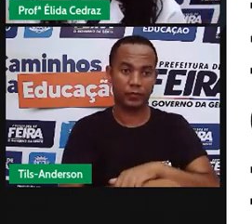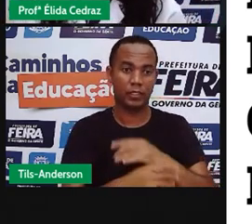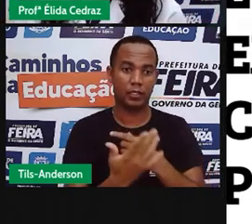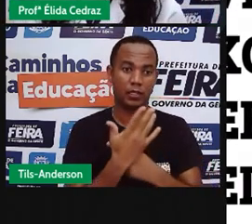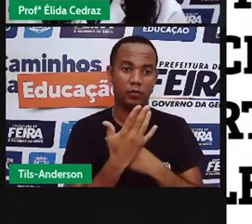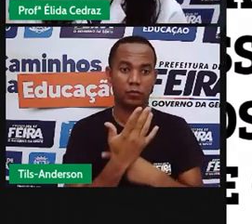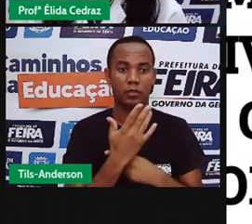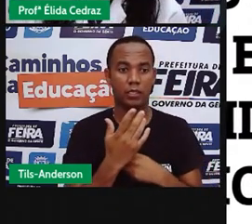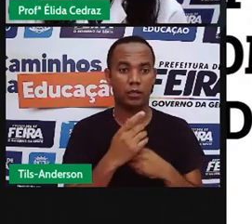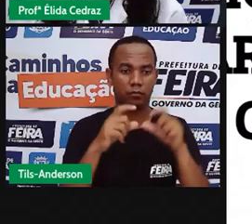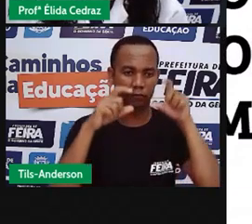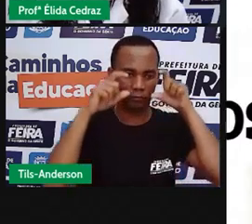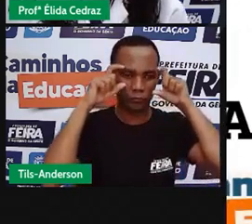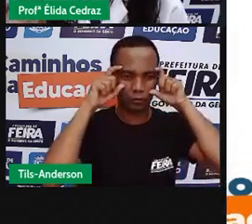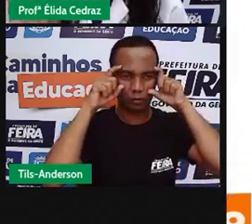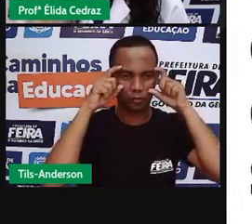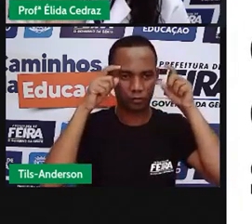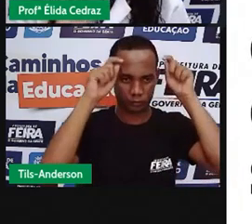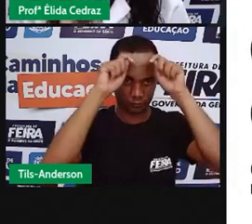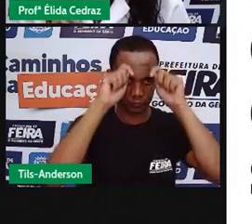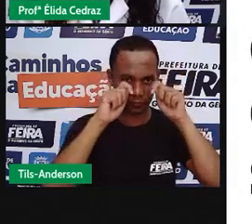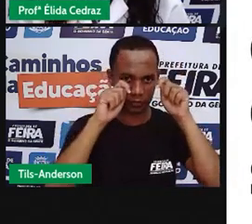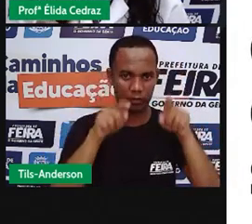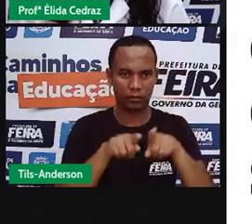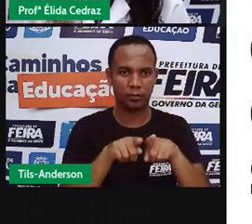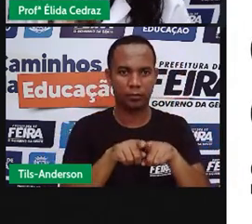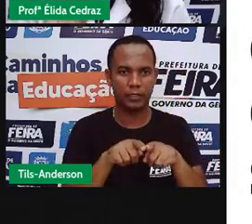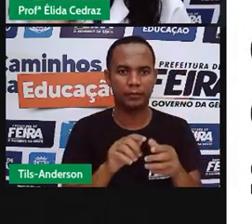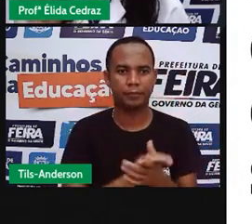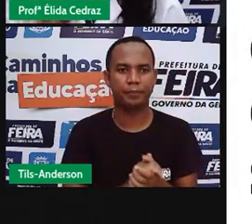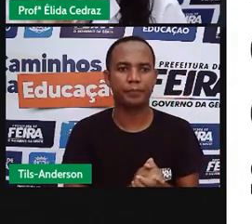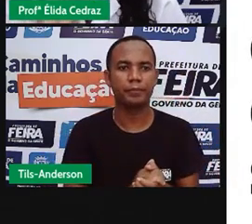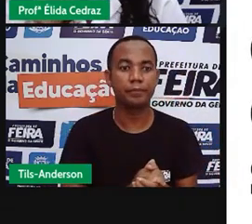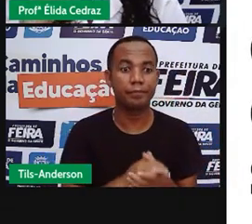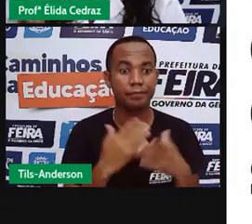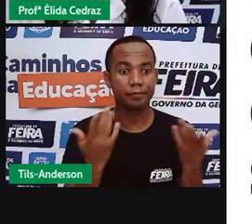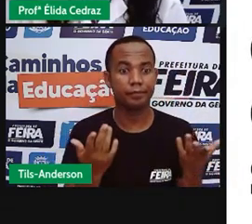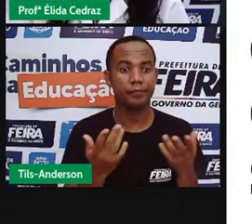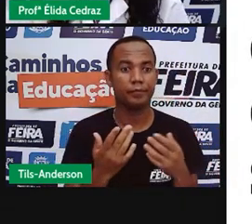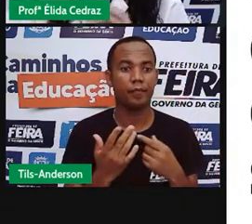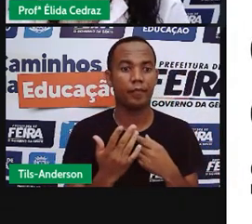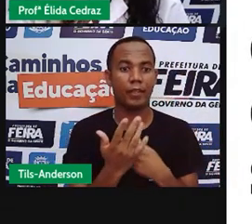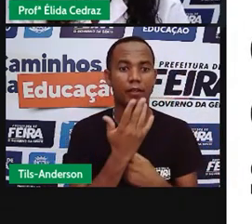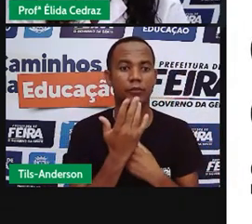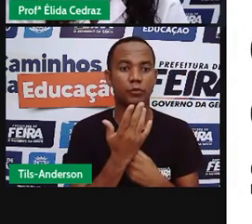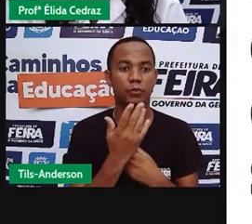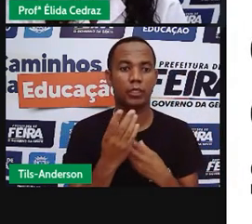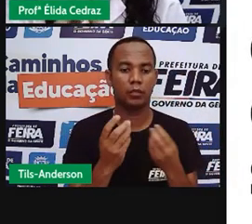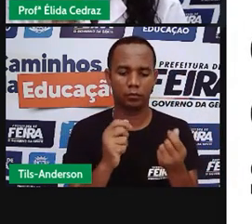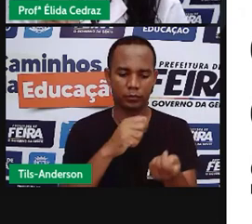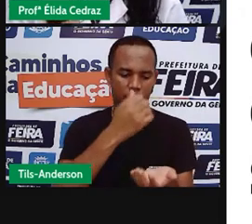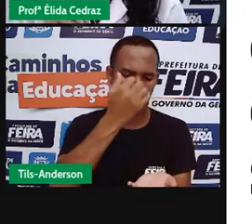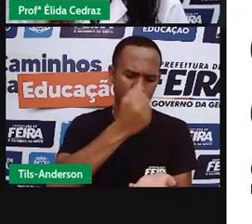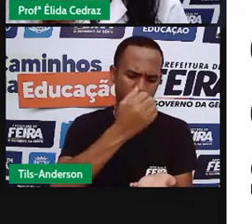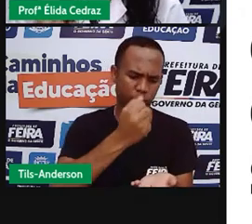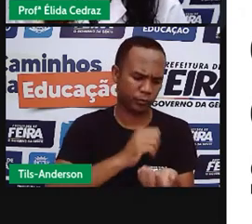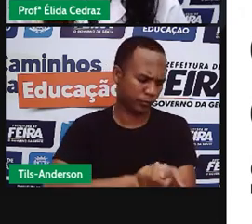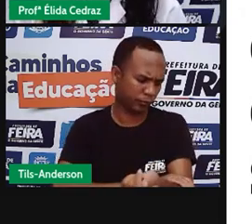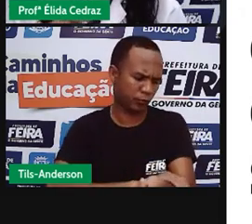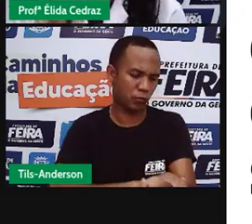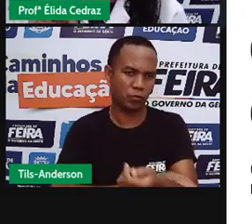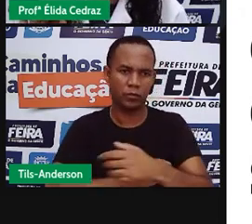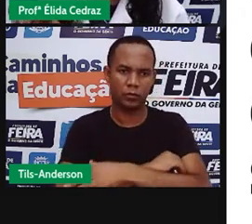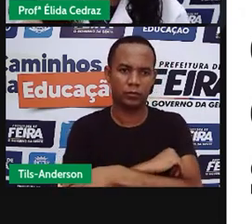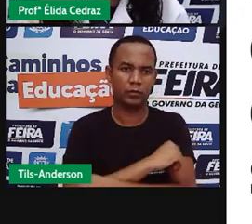ou o óculos. Olha só a dica, né? Então, protetor solar, óculos escuros, bonés e